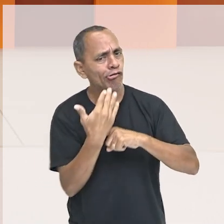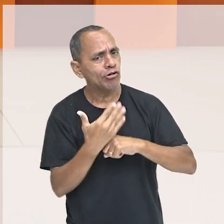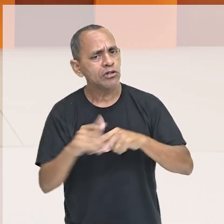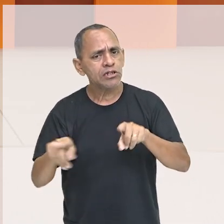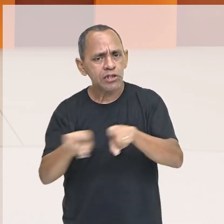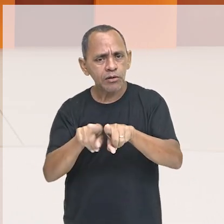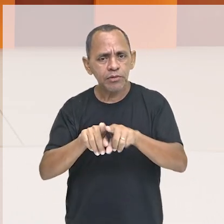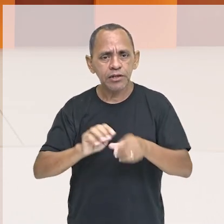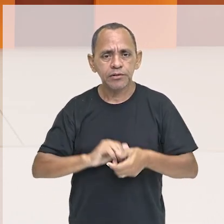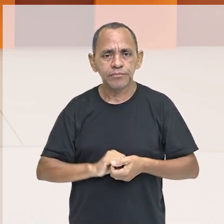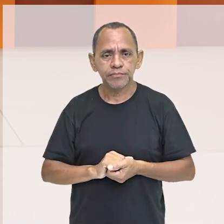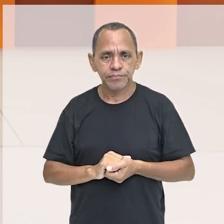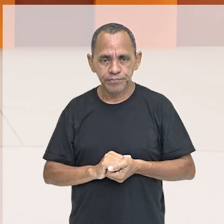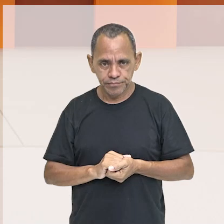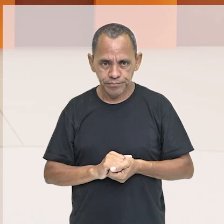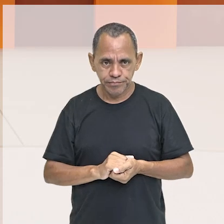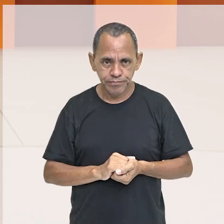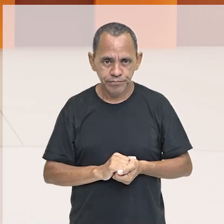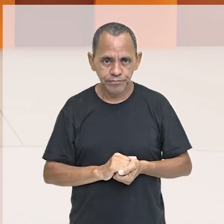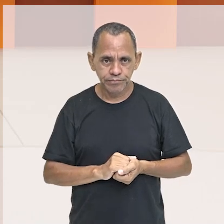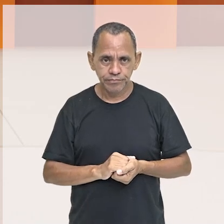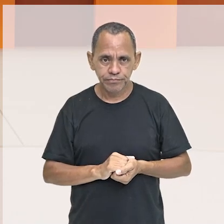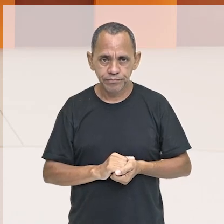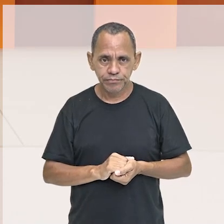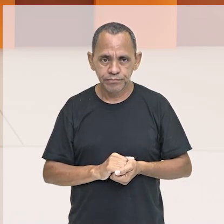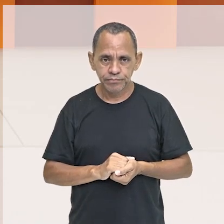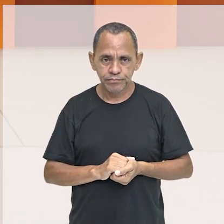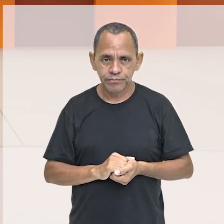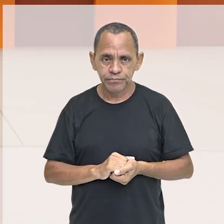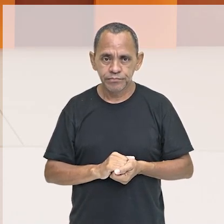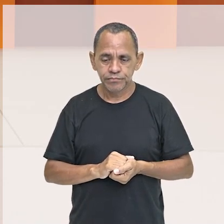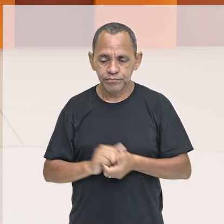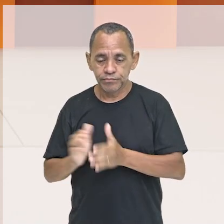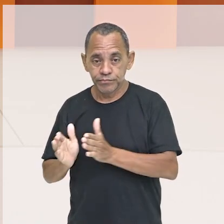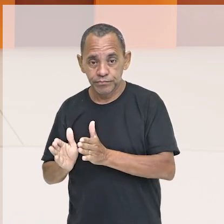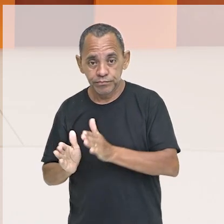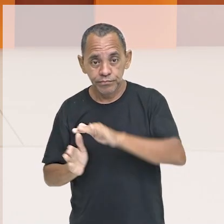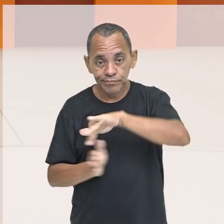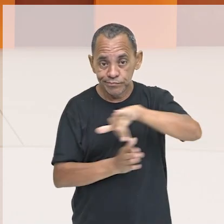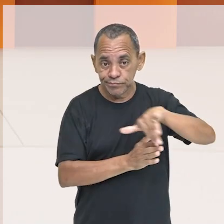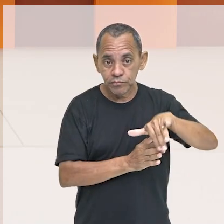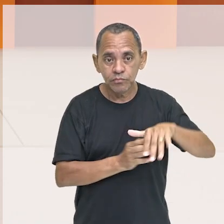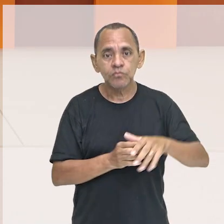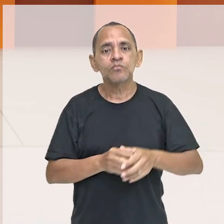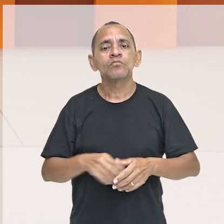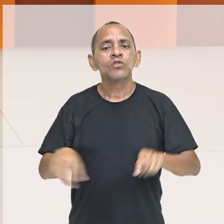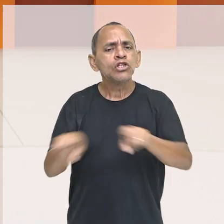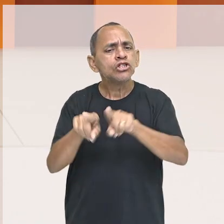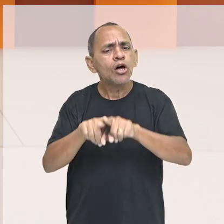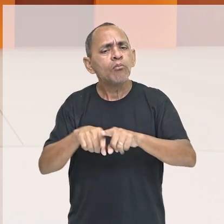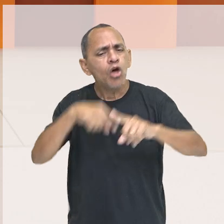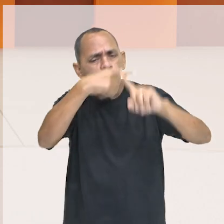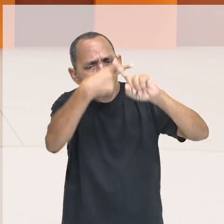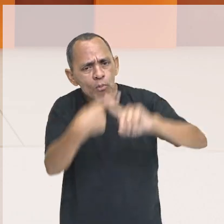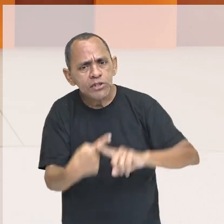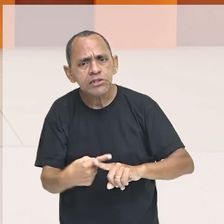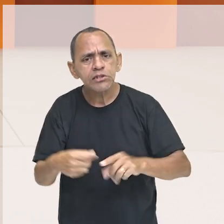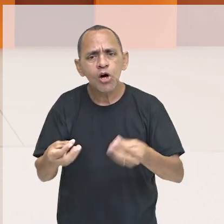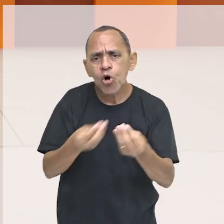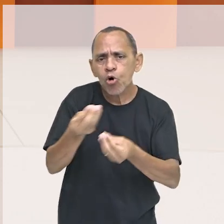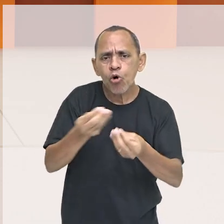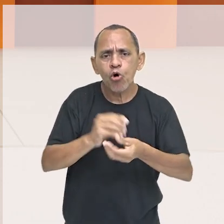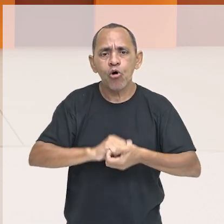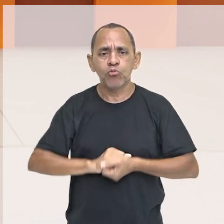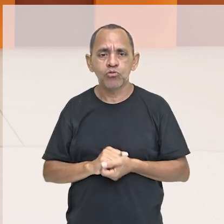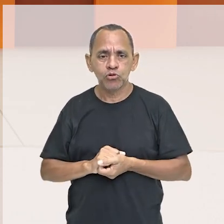a cooperação. Depois, nós temos aí a competição. A competição ela pode se dar aí